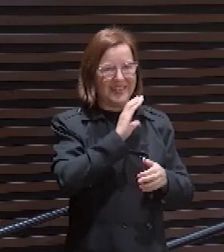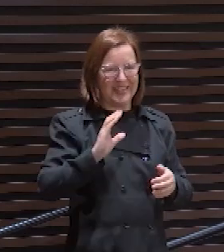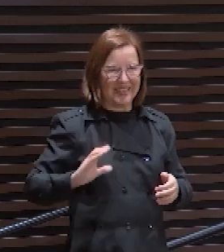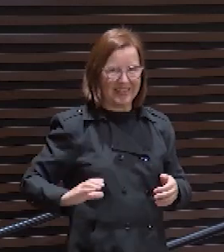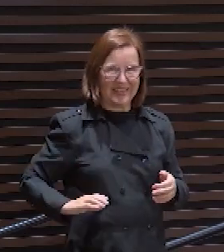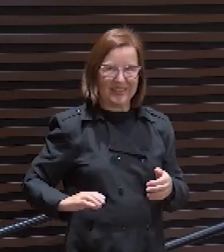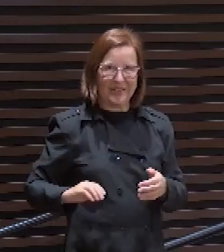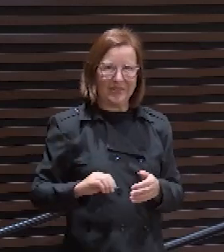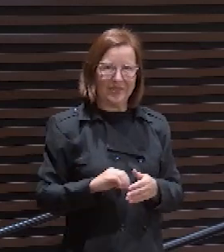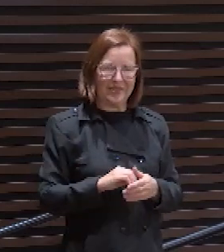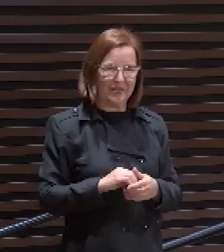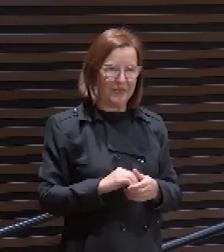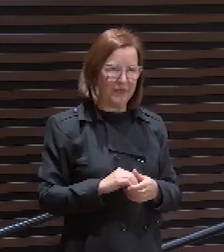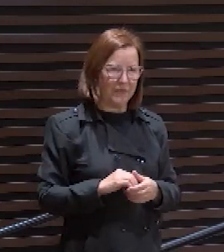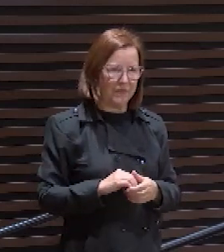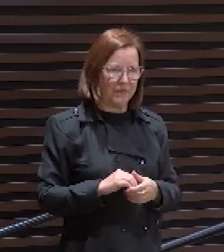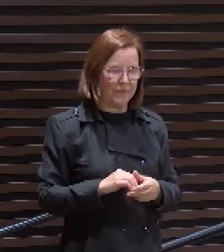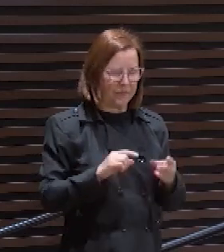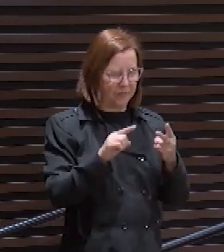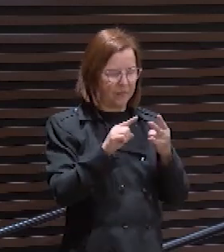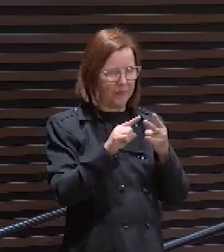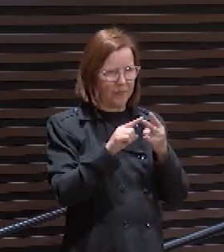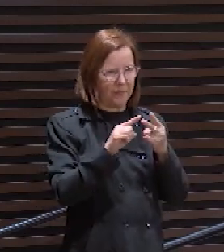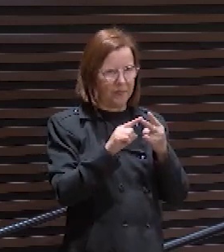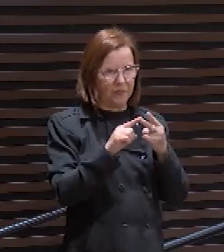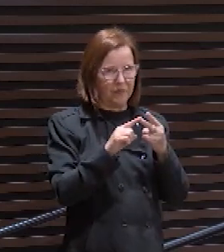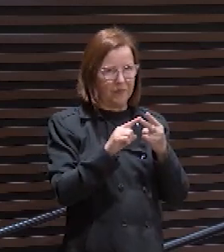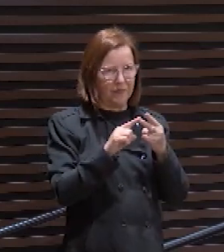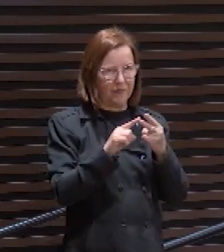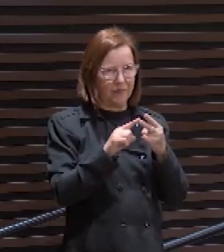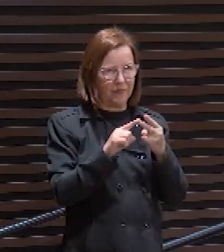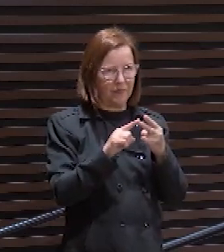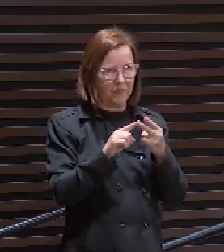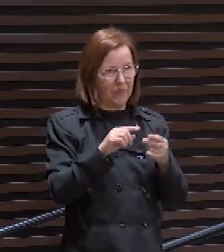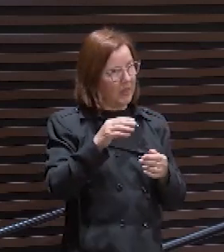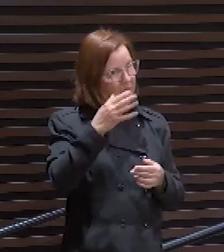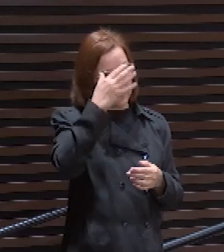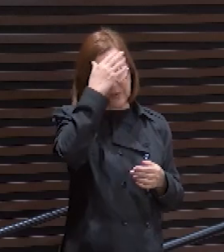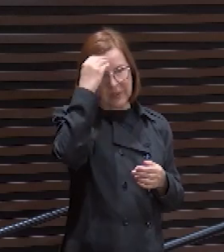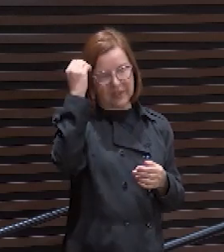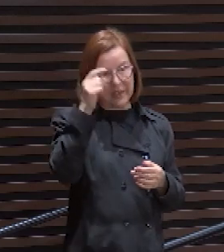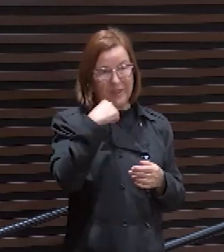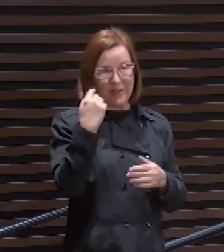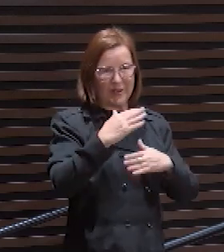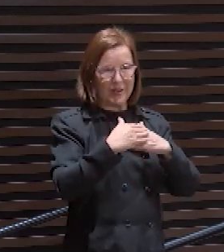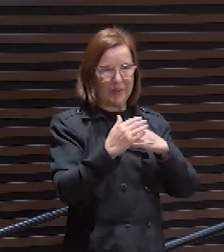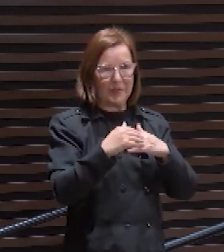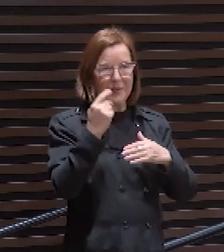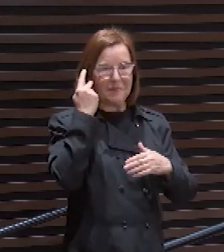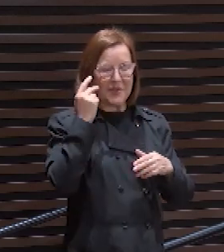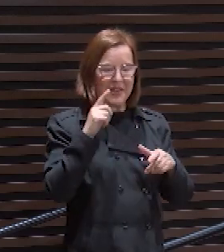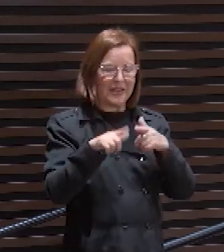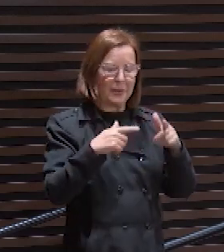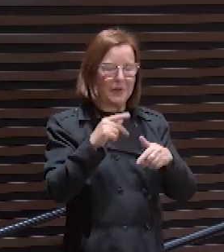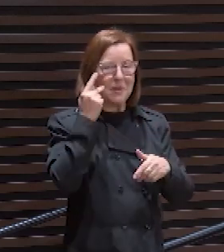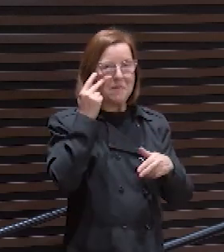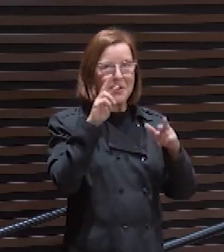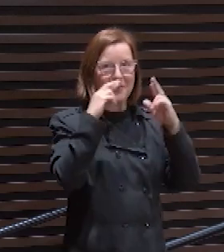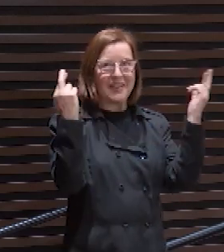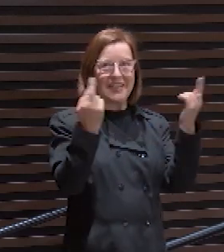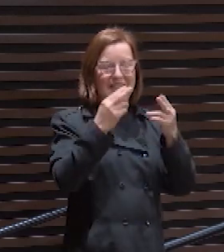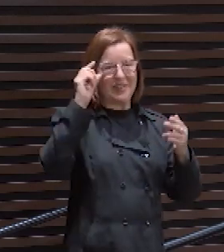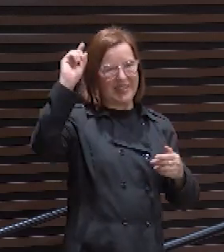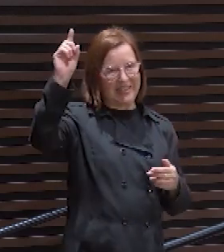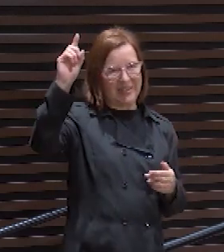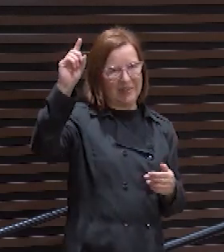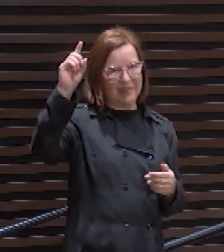obra. Segundo ponto, não nos esqueçamos de que somos chamados a trabalhar para o reino de Deus.